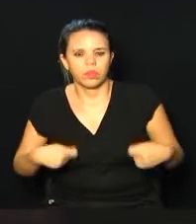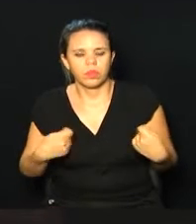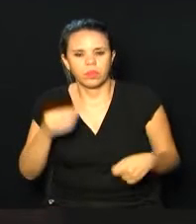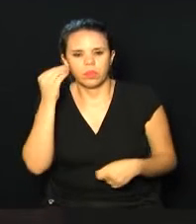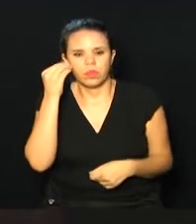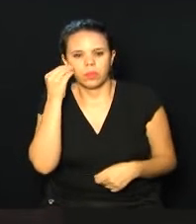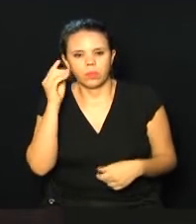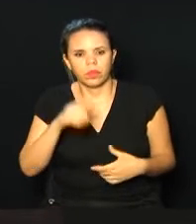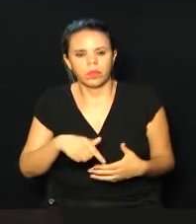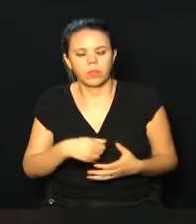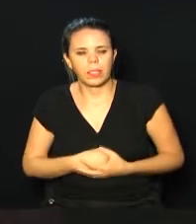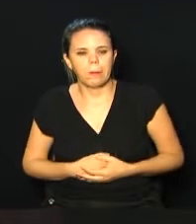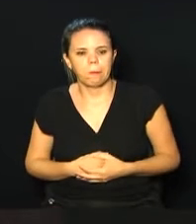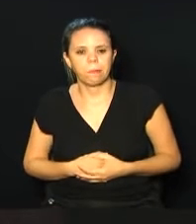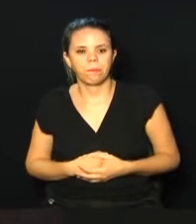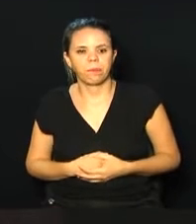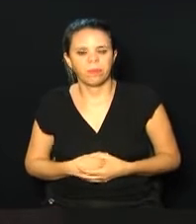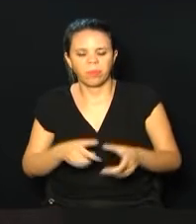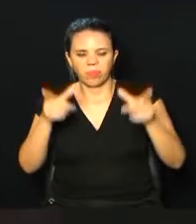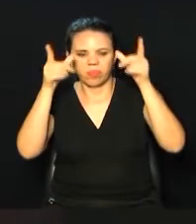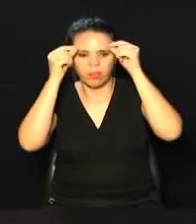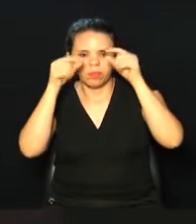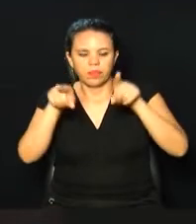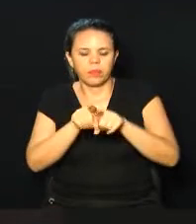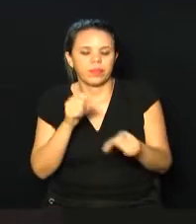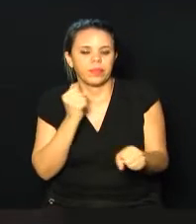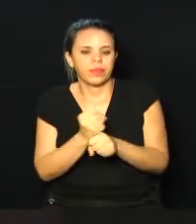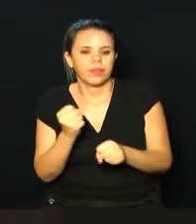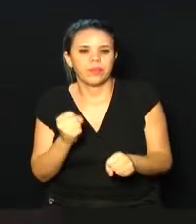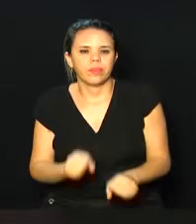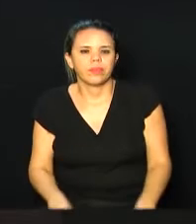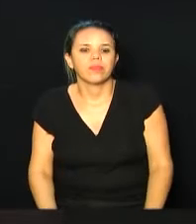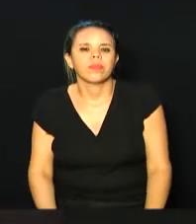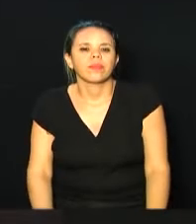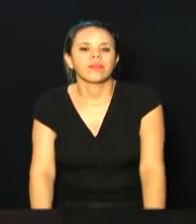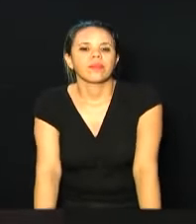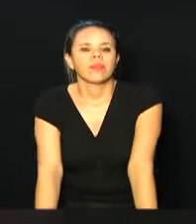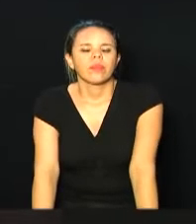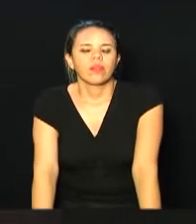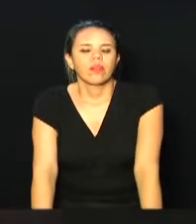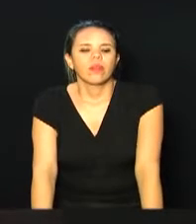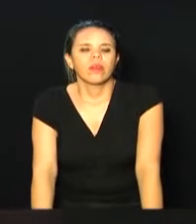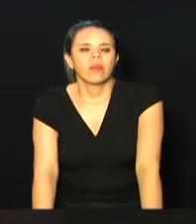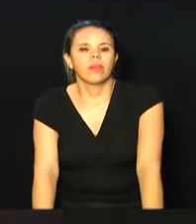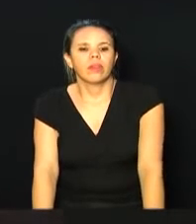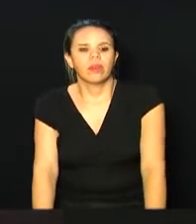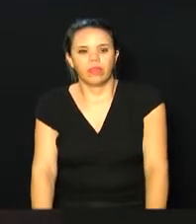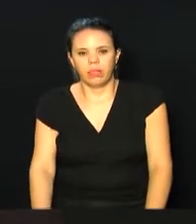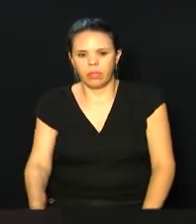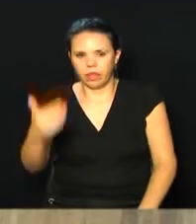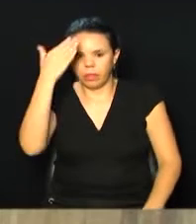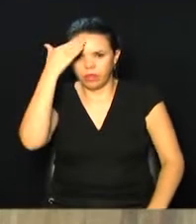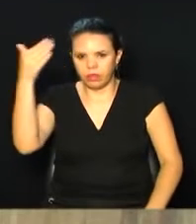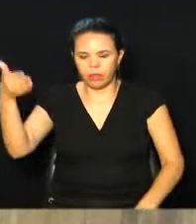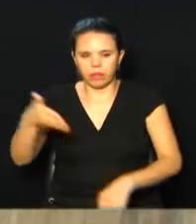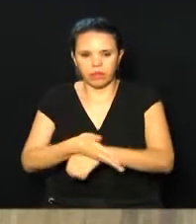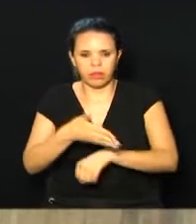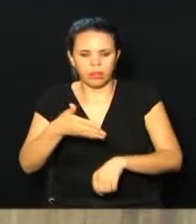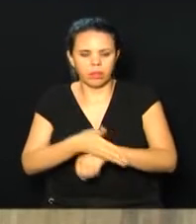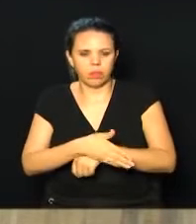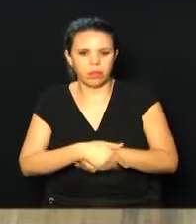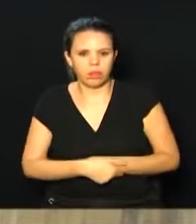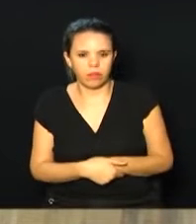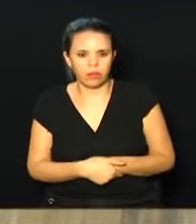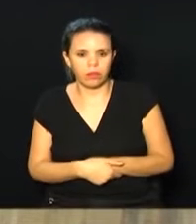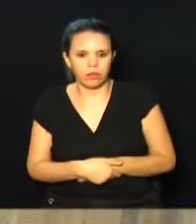com um alívio aí para essas obras de grande porte. Secretário, eu agradeço a sua participação e a